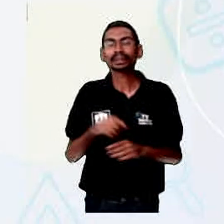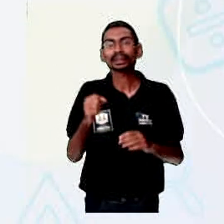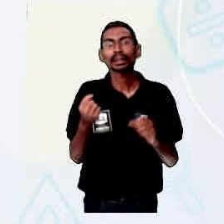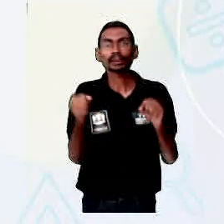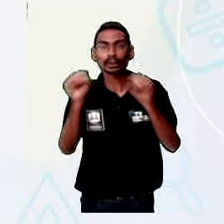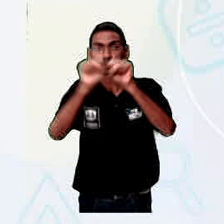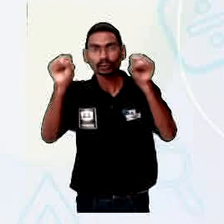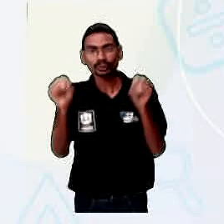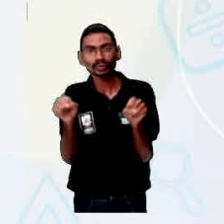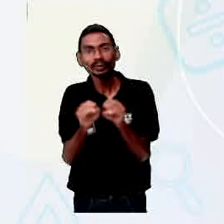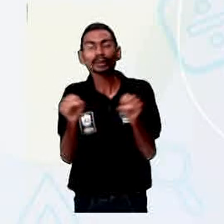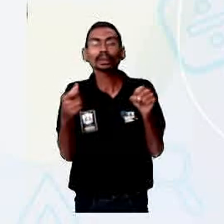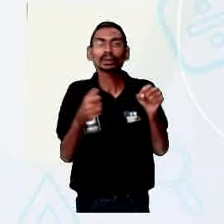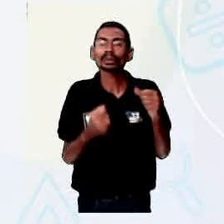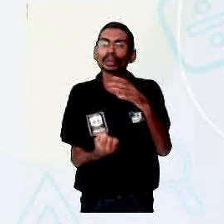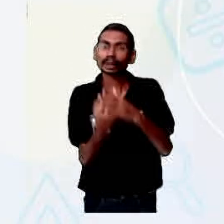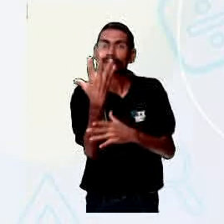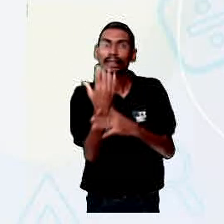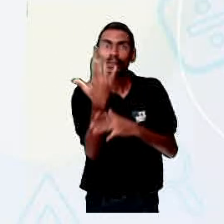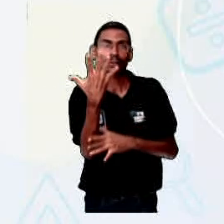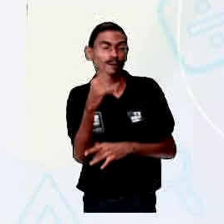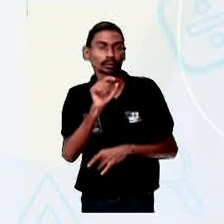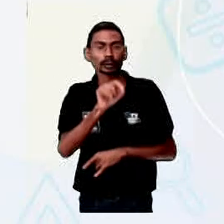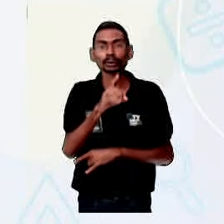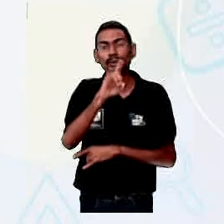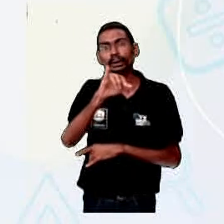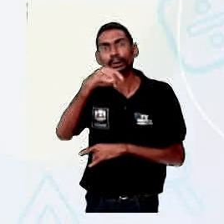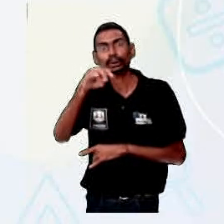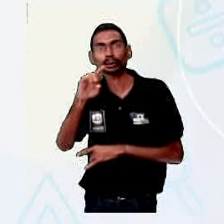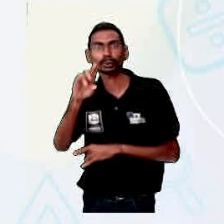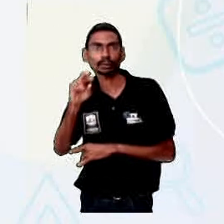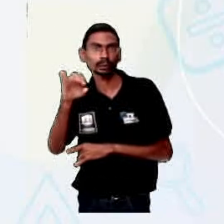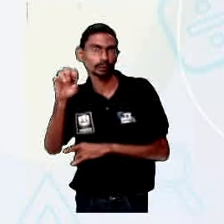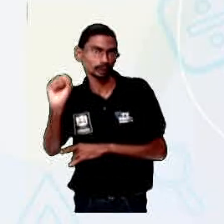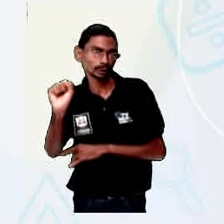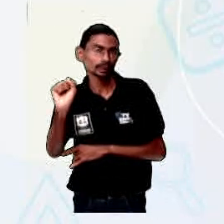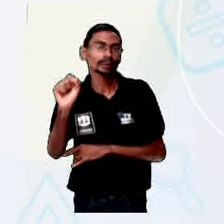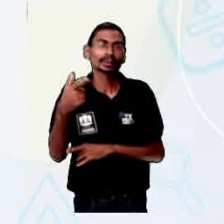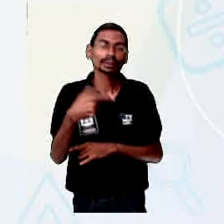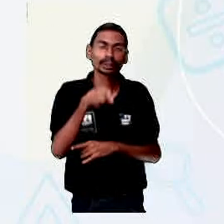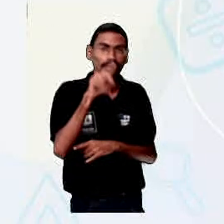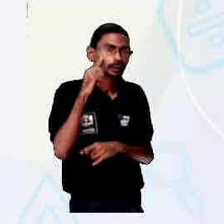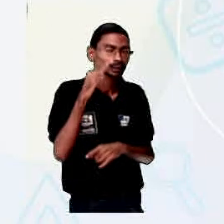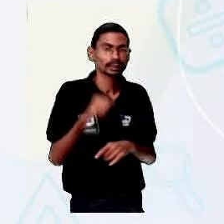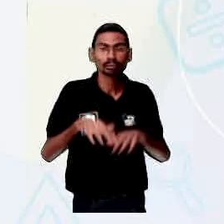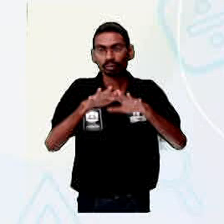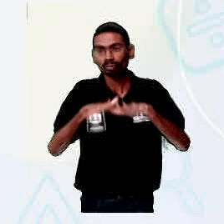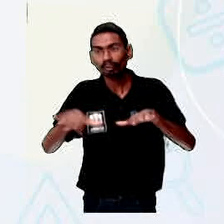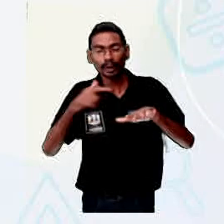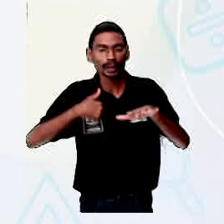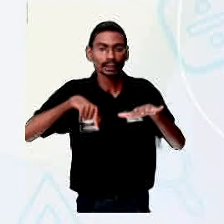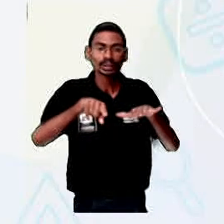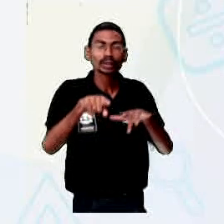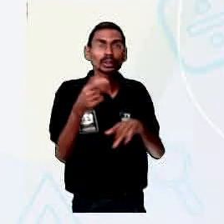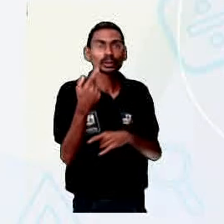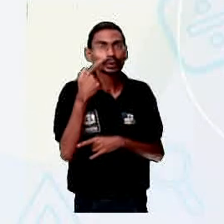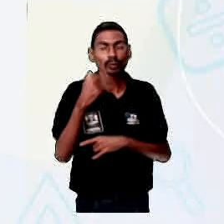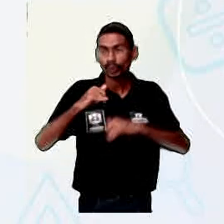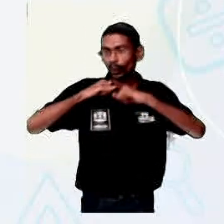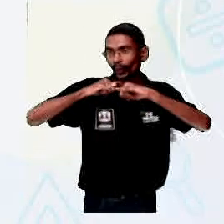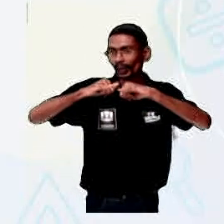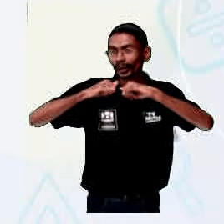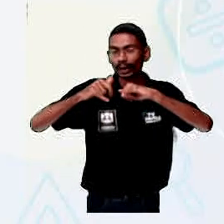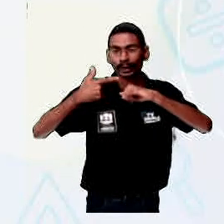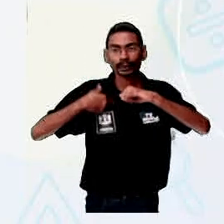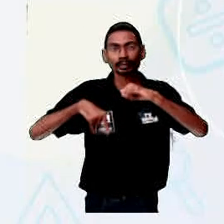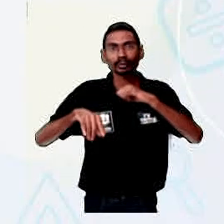pelos hindus que habitavam as terras à margem do rio Indo e foi aperfeiçoado e divulgado pelos árabes.